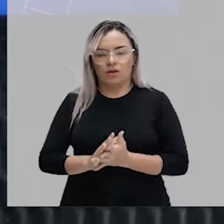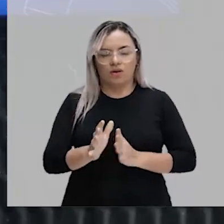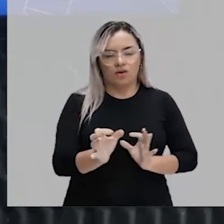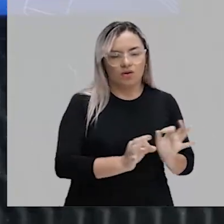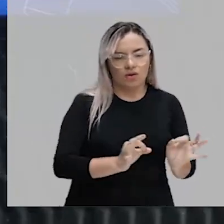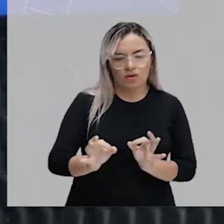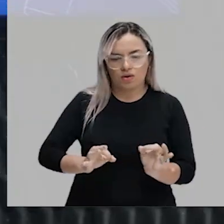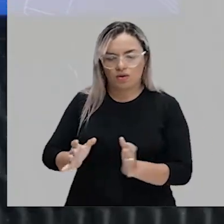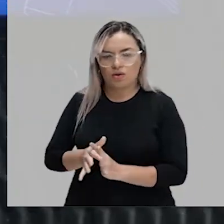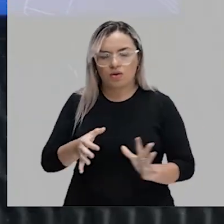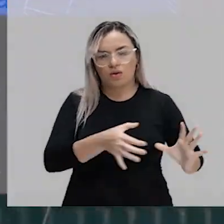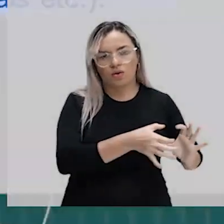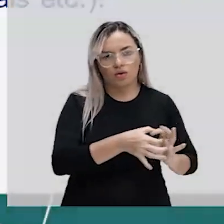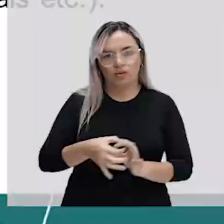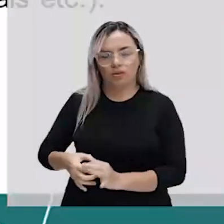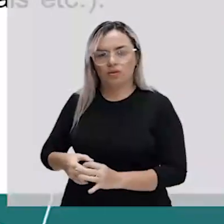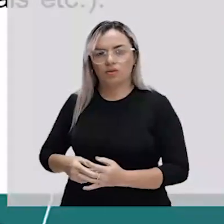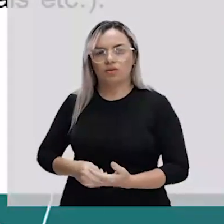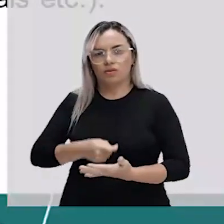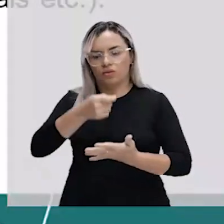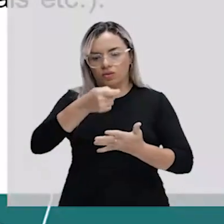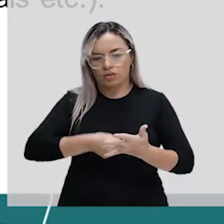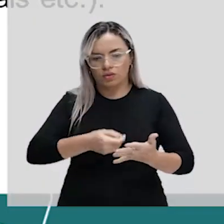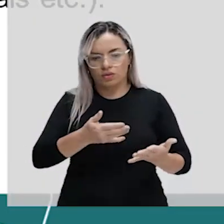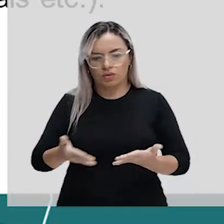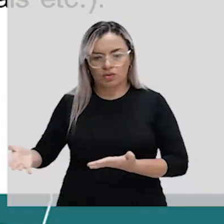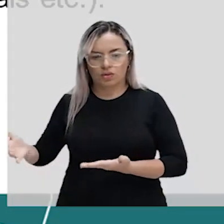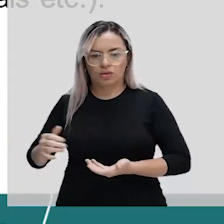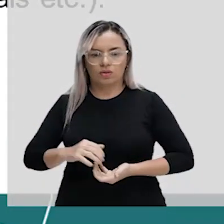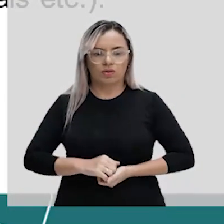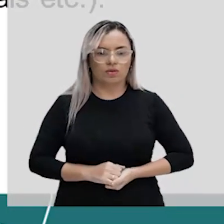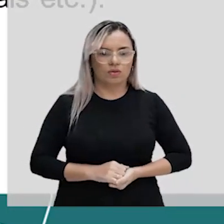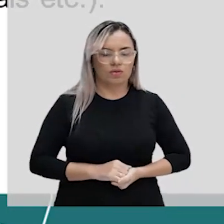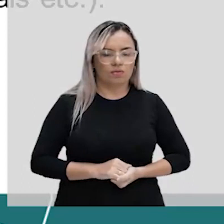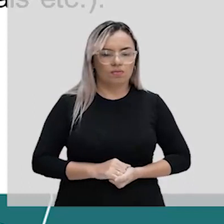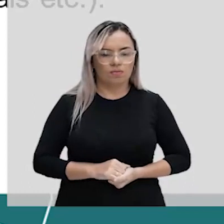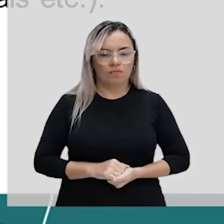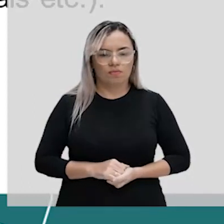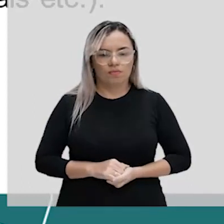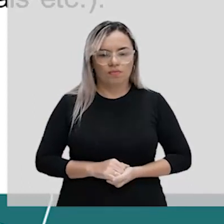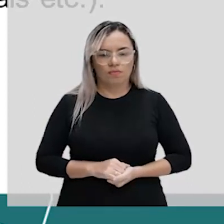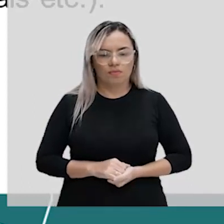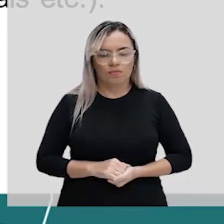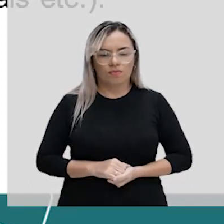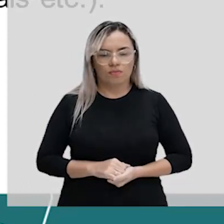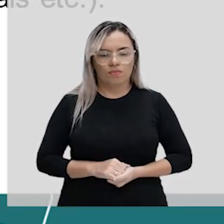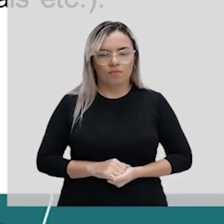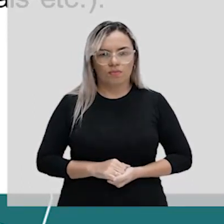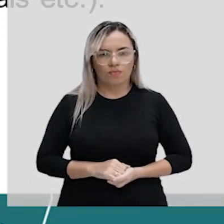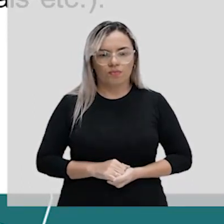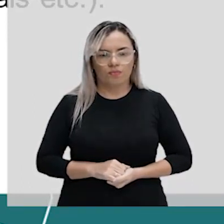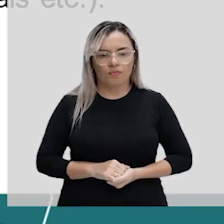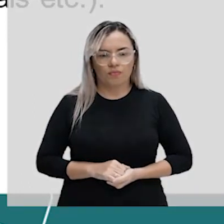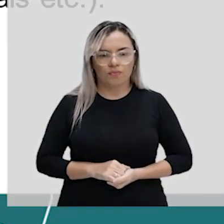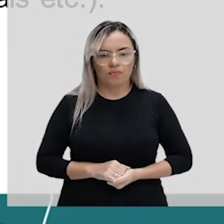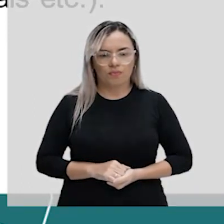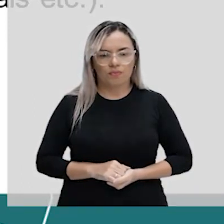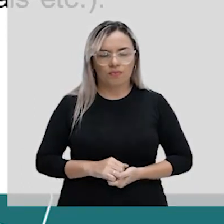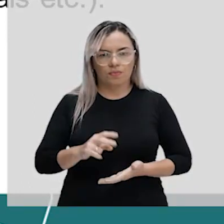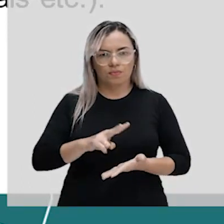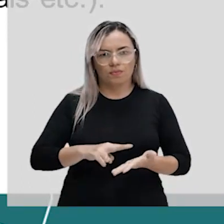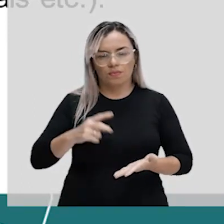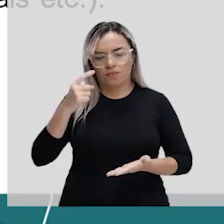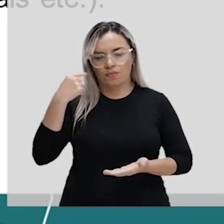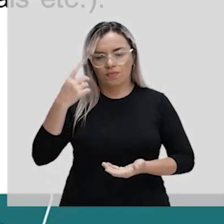organizar o contexto do texto de vocês. Los pronombres indefinidos sustituem a los